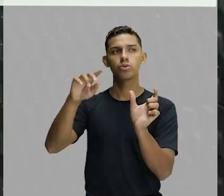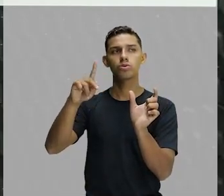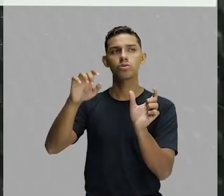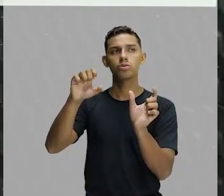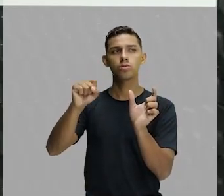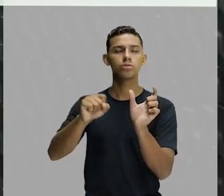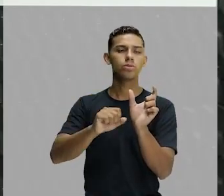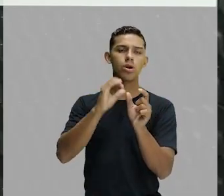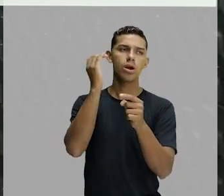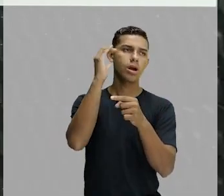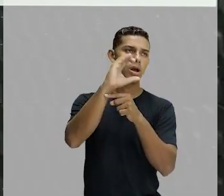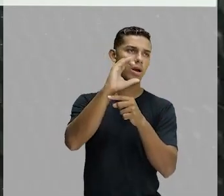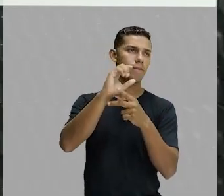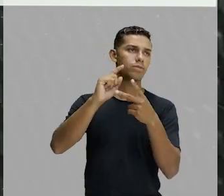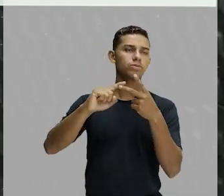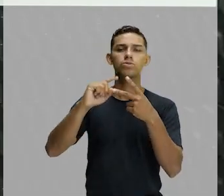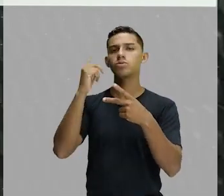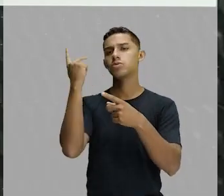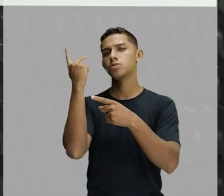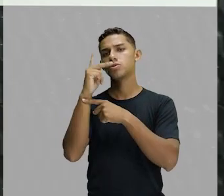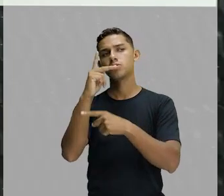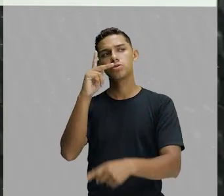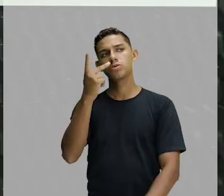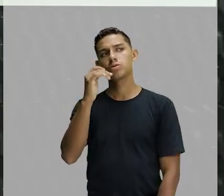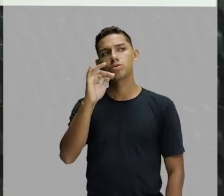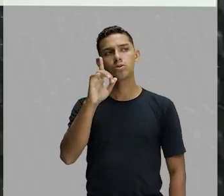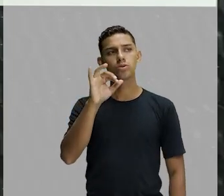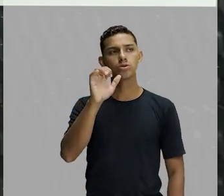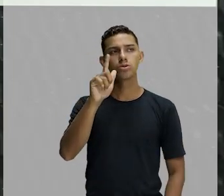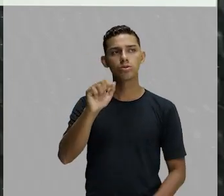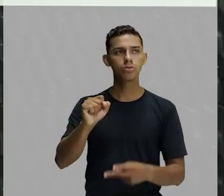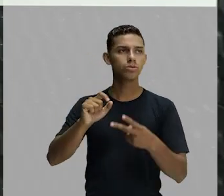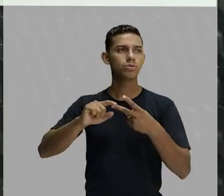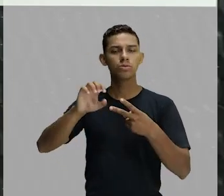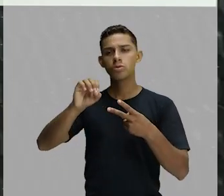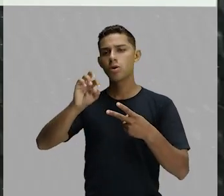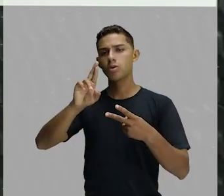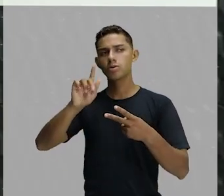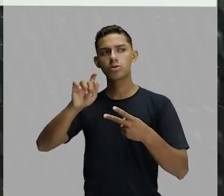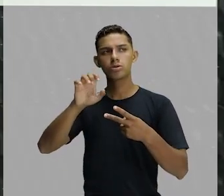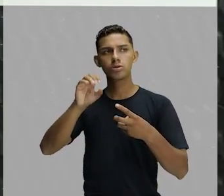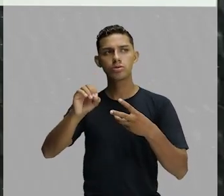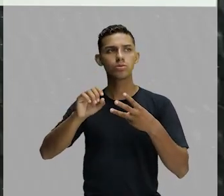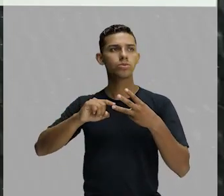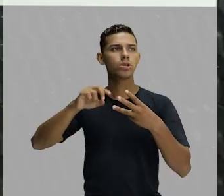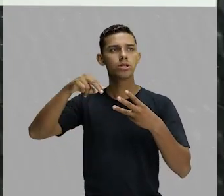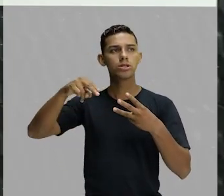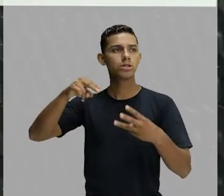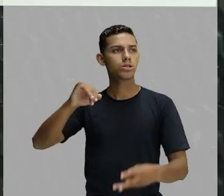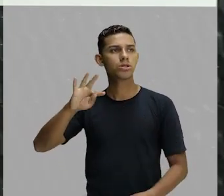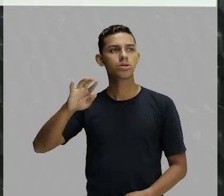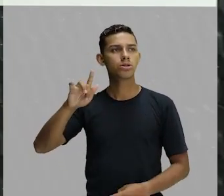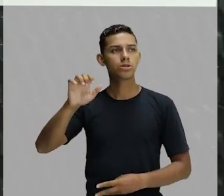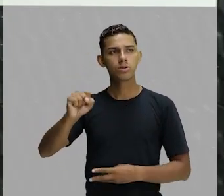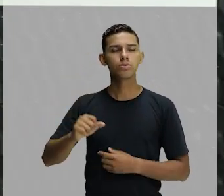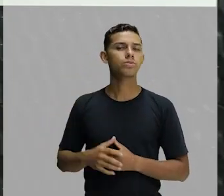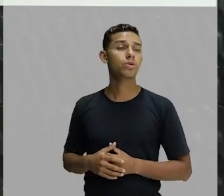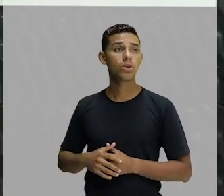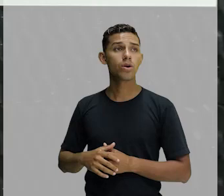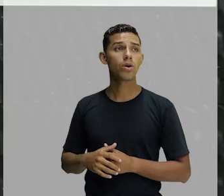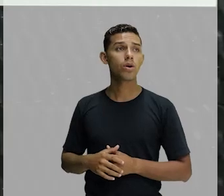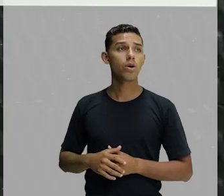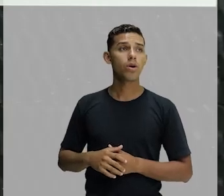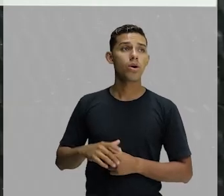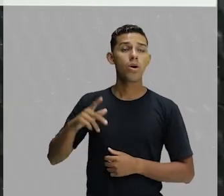Esse C de carbono, aqui eu tenho o H de hidrogênio, O de oxigênio, N de nitrogênio, o P é o fósforo, certo?